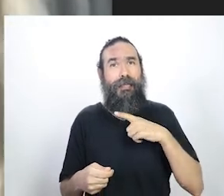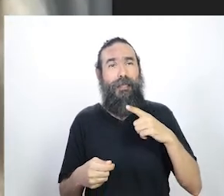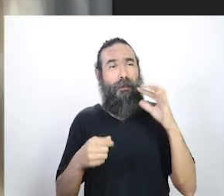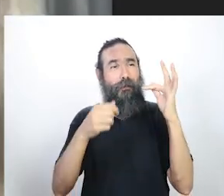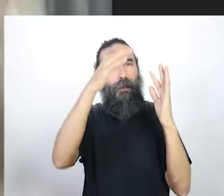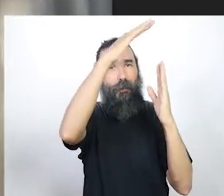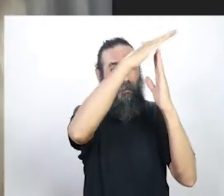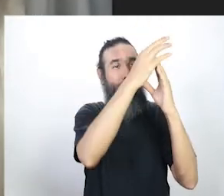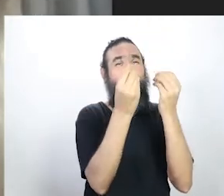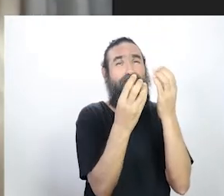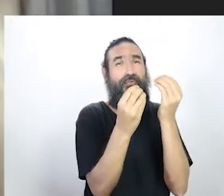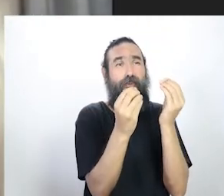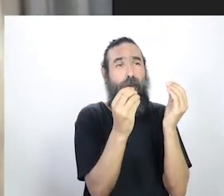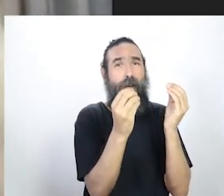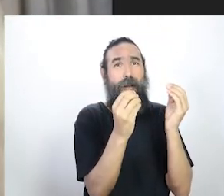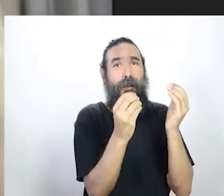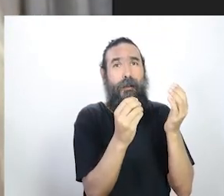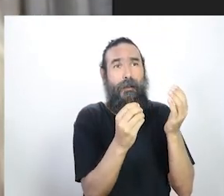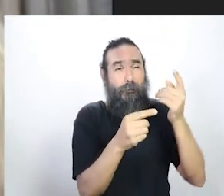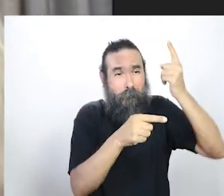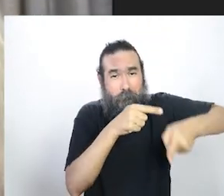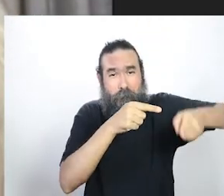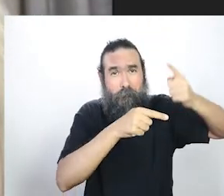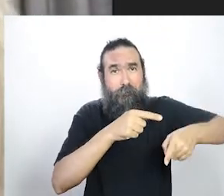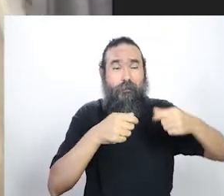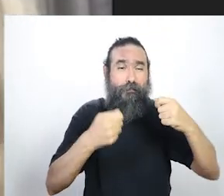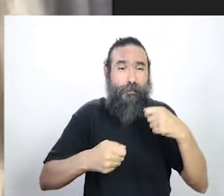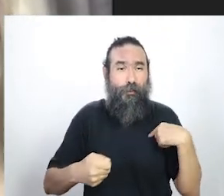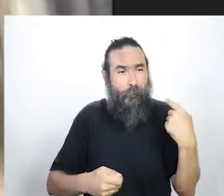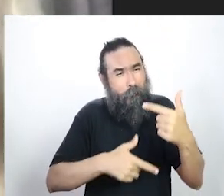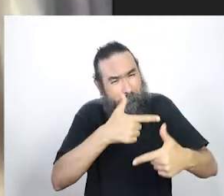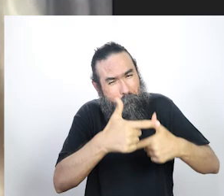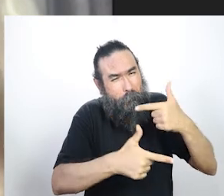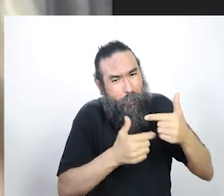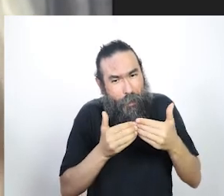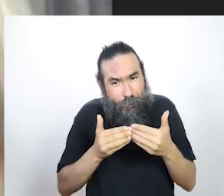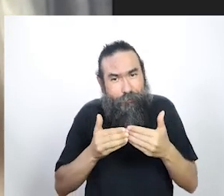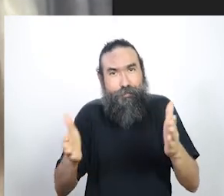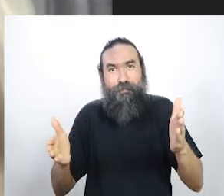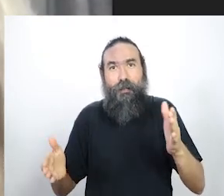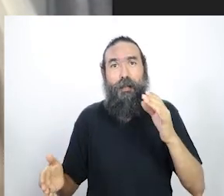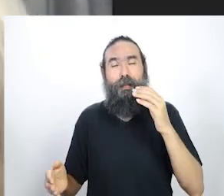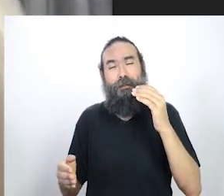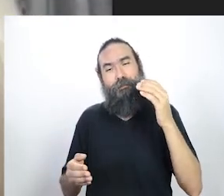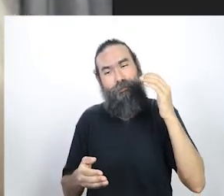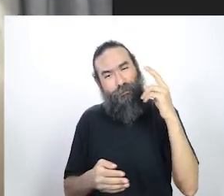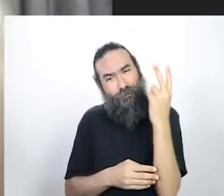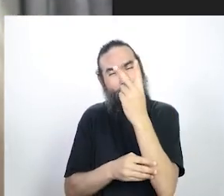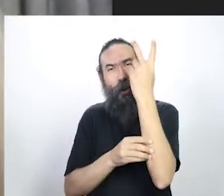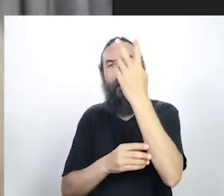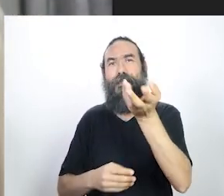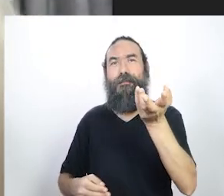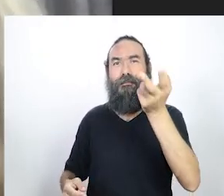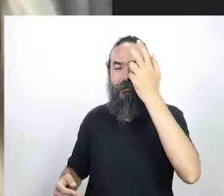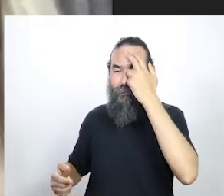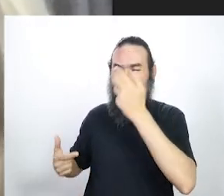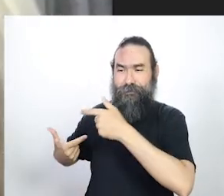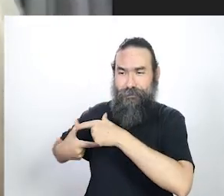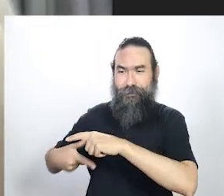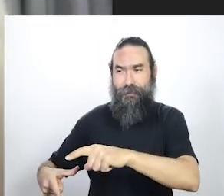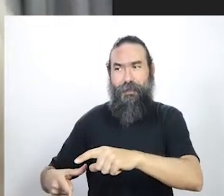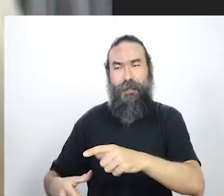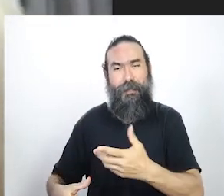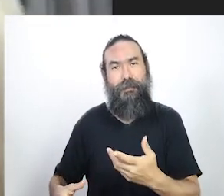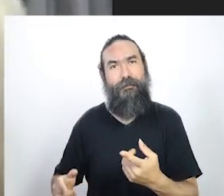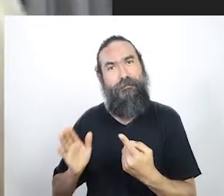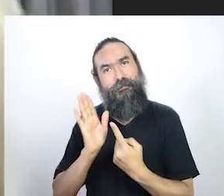mais duras, é muito fechado. Então, nós iniciamos o trabalho, então, primeiro com um grande projeto para